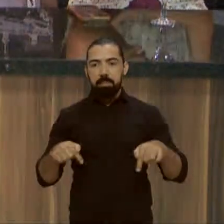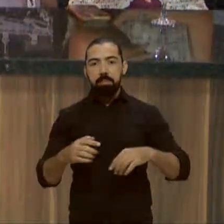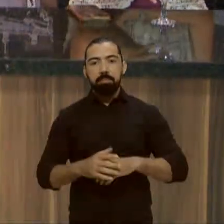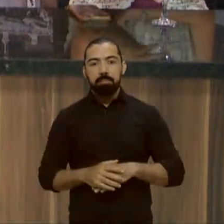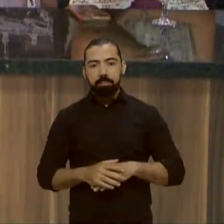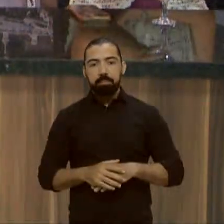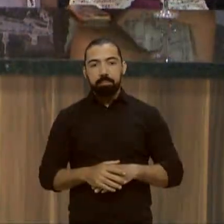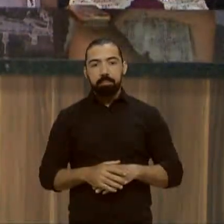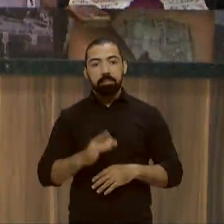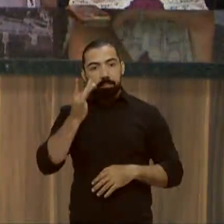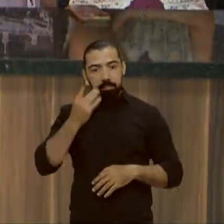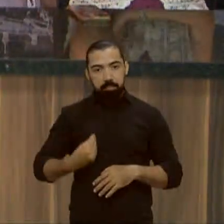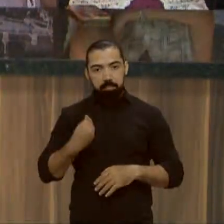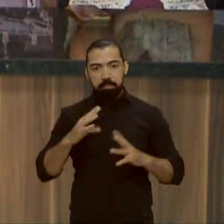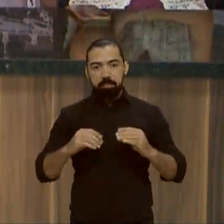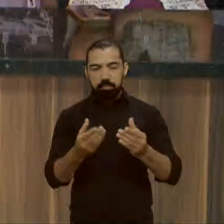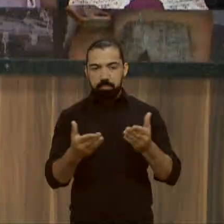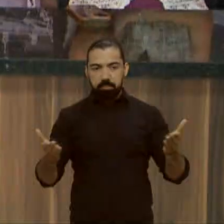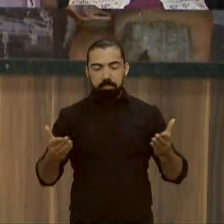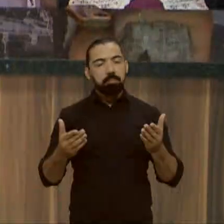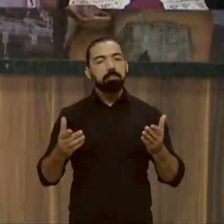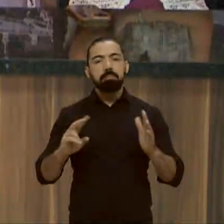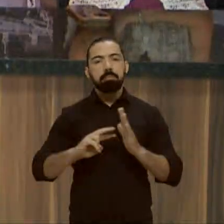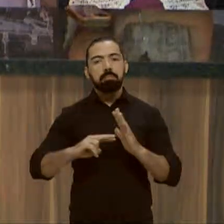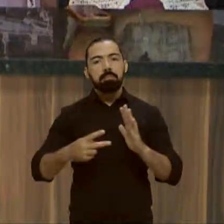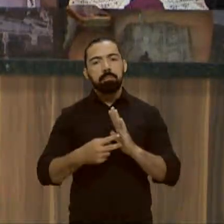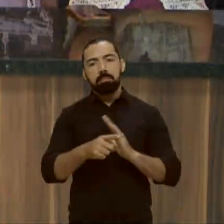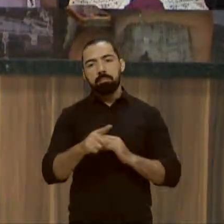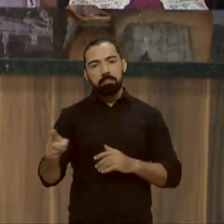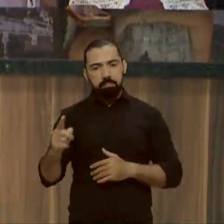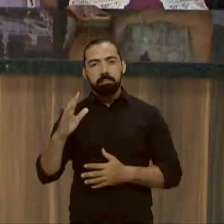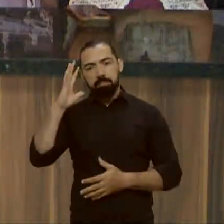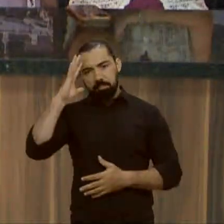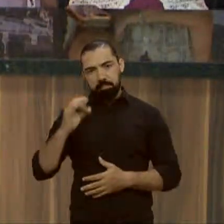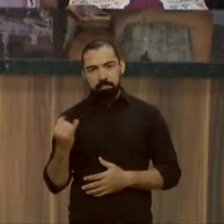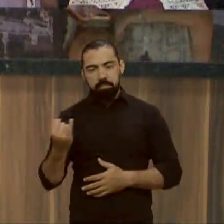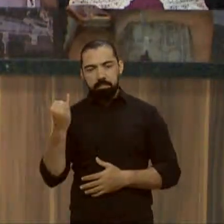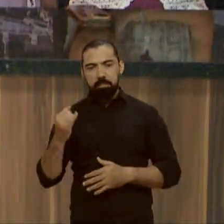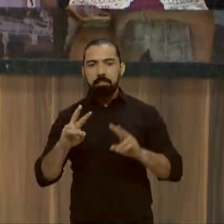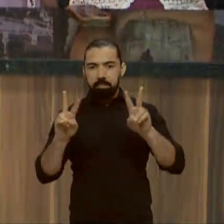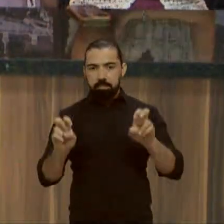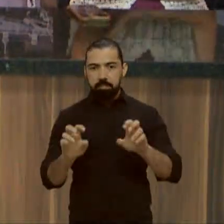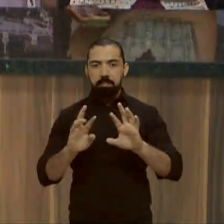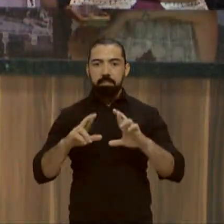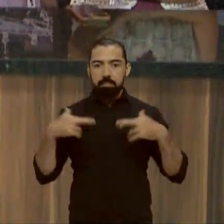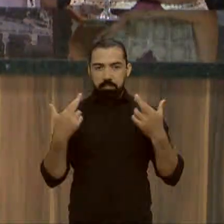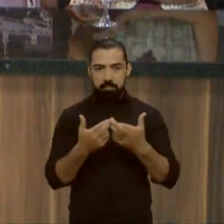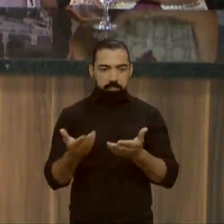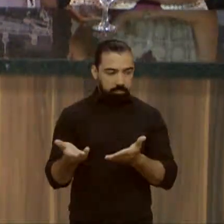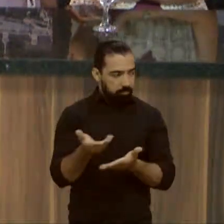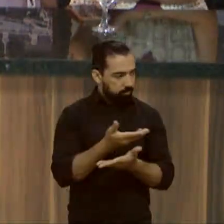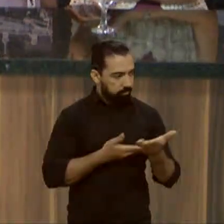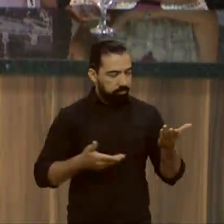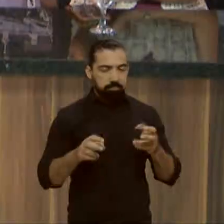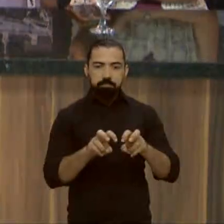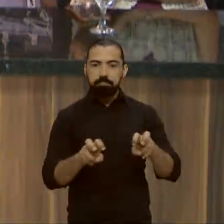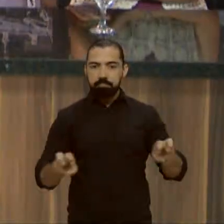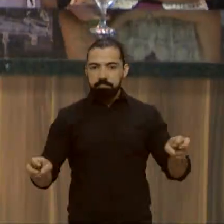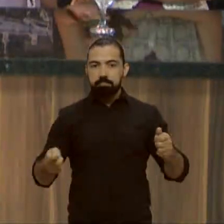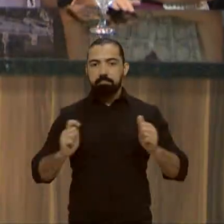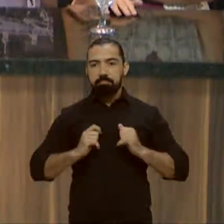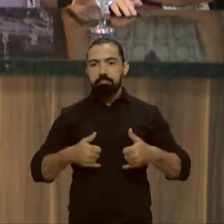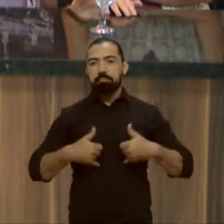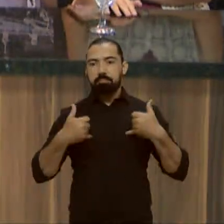de todos reforça a relevância do tema que nos reúne. Também agradeço a mesa que nos honra com